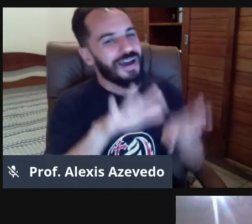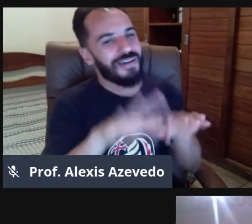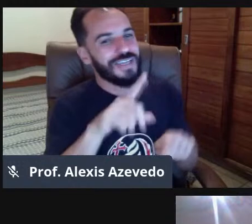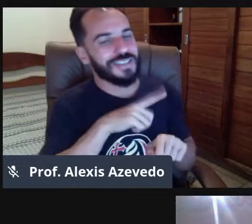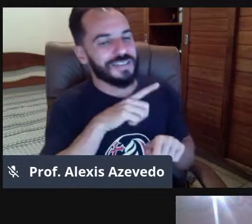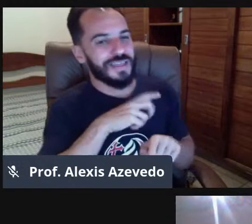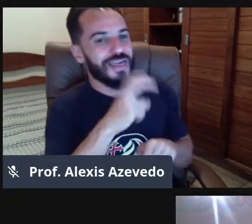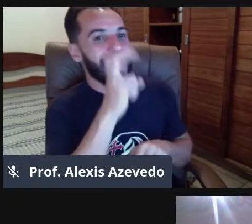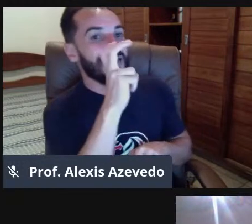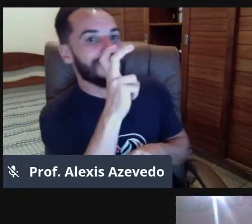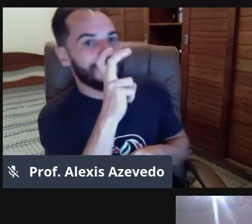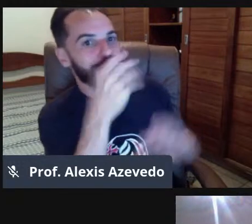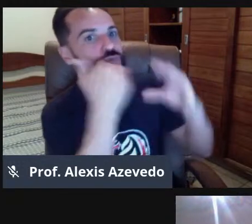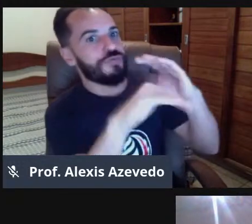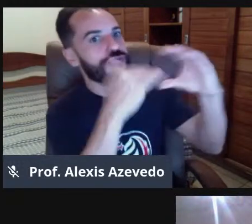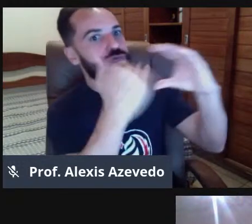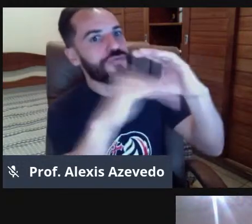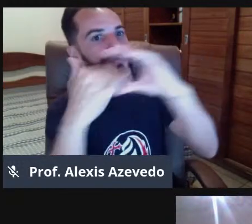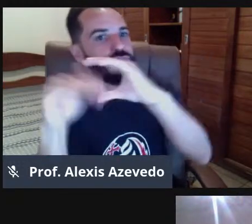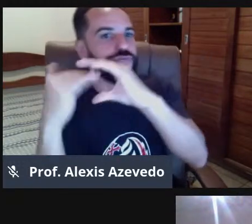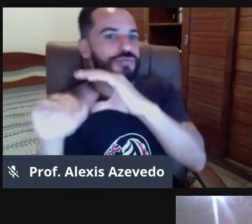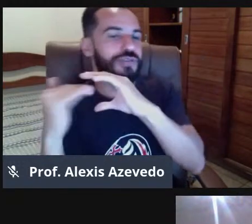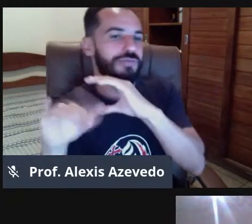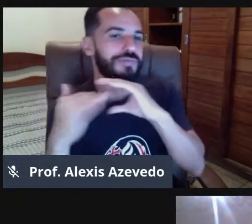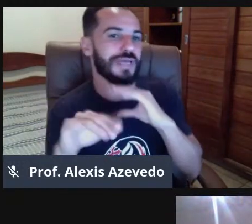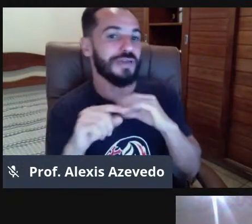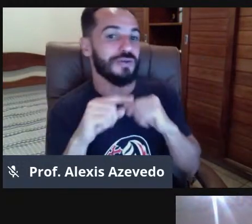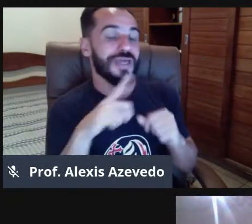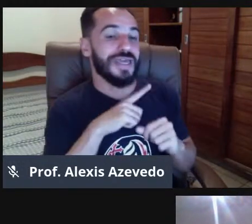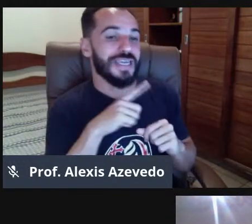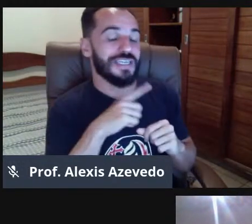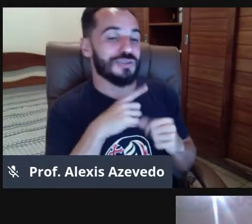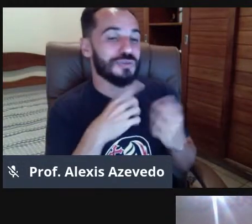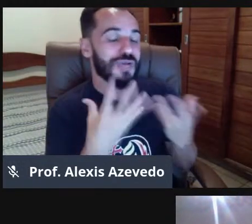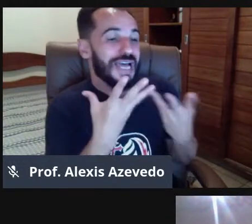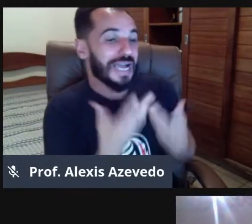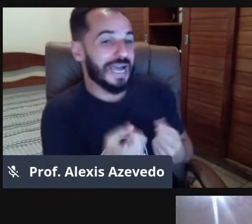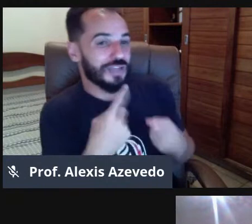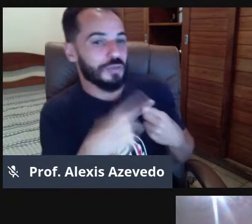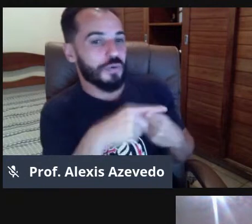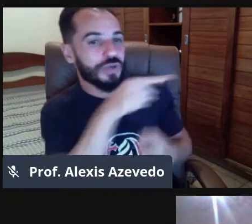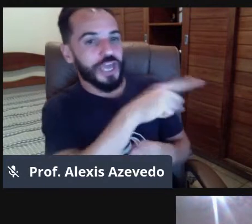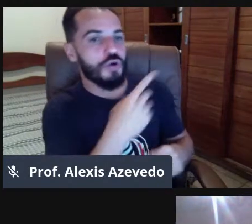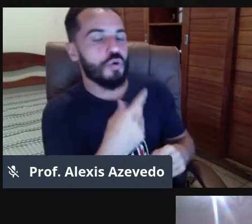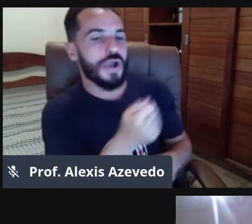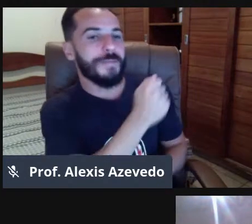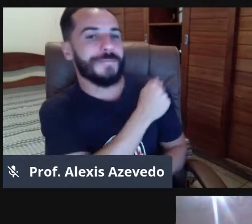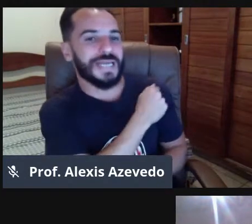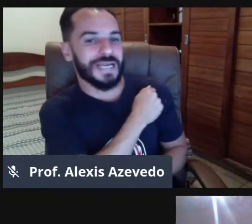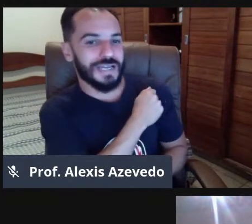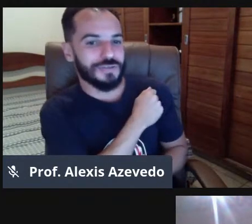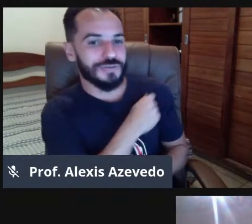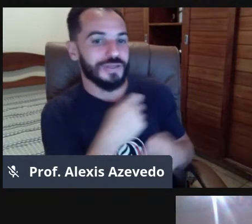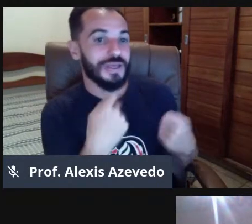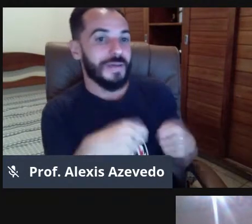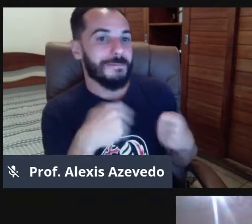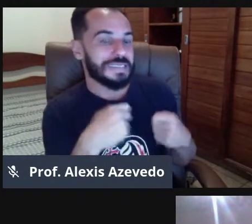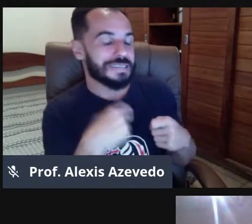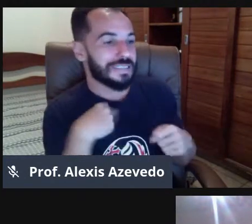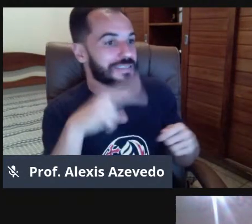lugares diferentes. Isso aconteceu agora, né, na virada, né, para o nosso